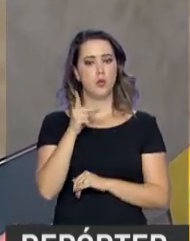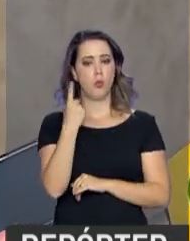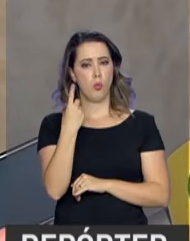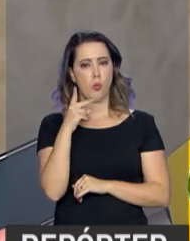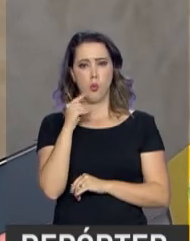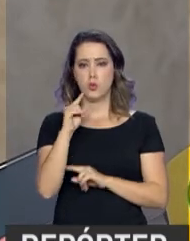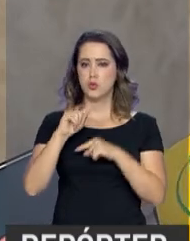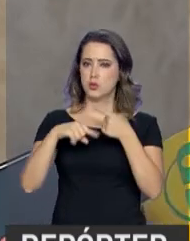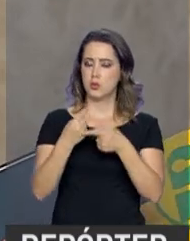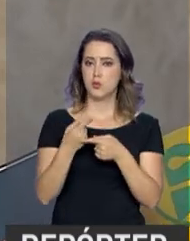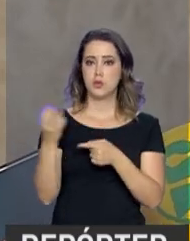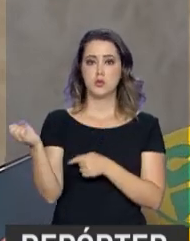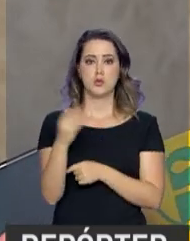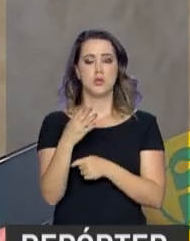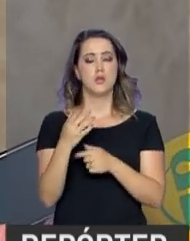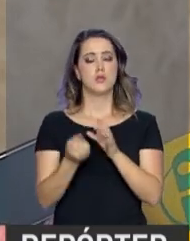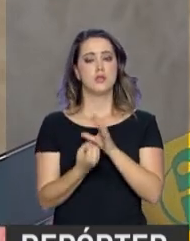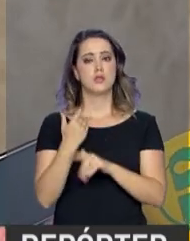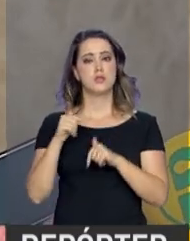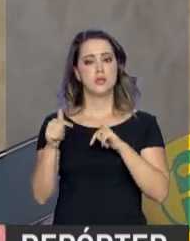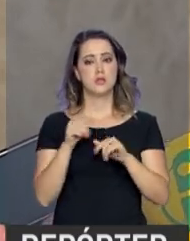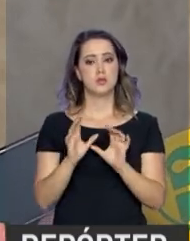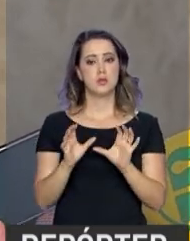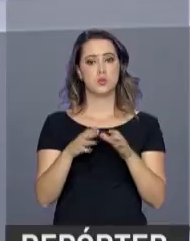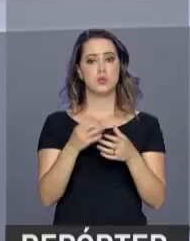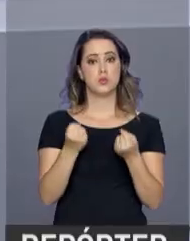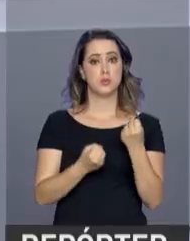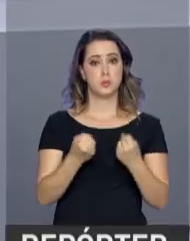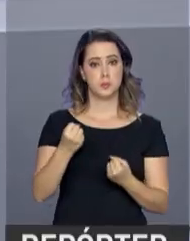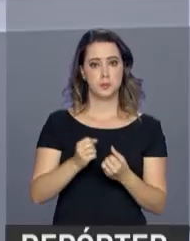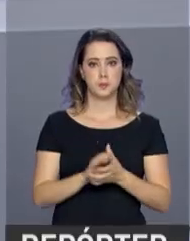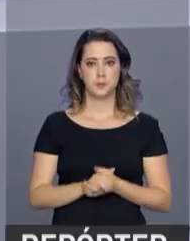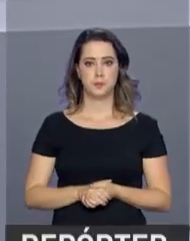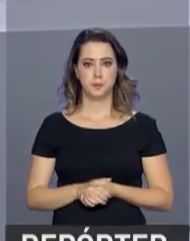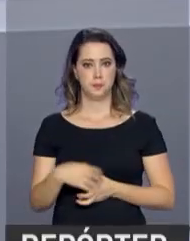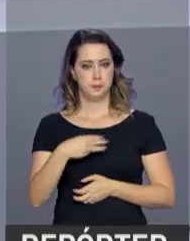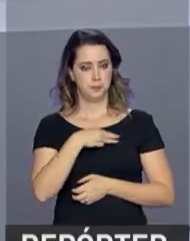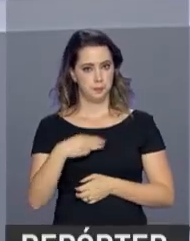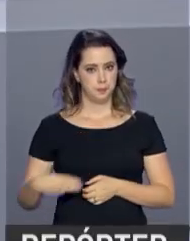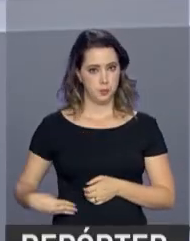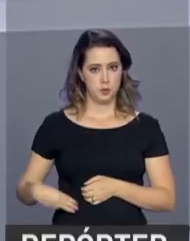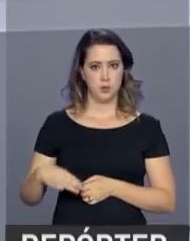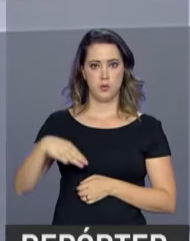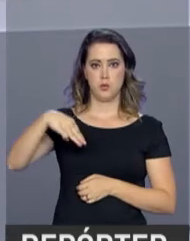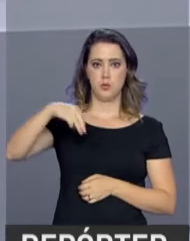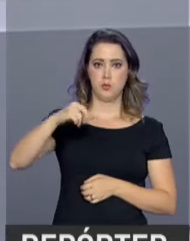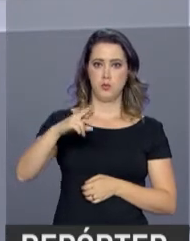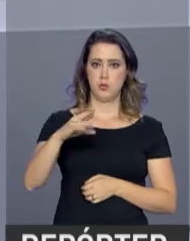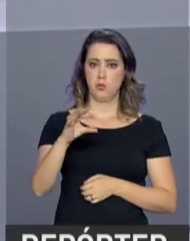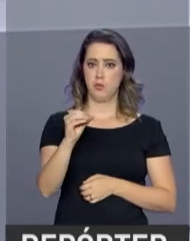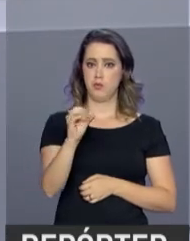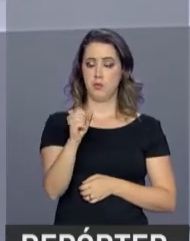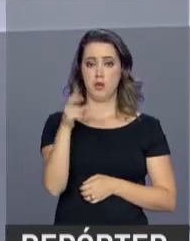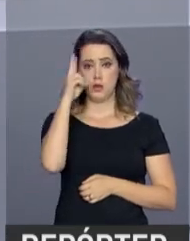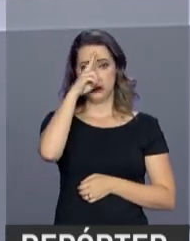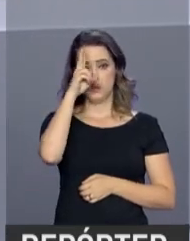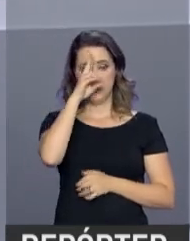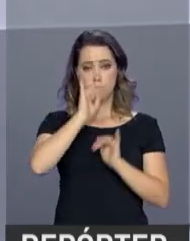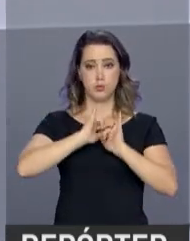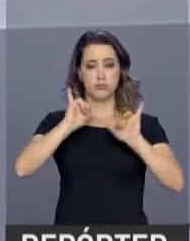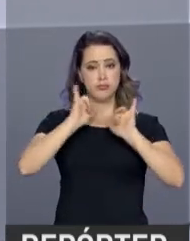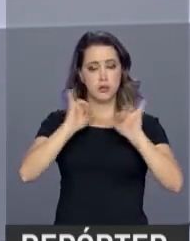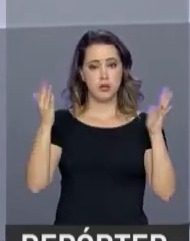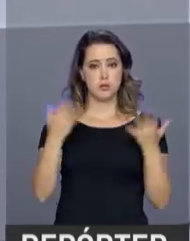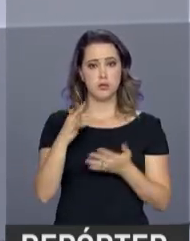o dia do trabalhador de novos empregos no setor automotivo e o ministro o marcos jorge lembrou que o movimento anunciado agora